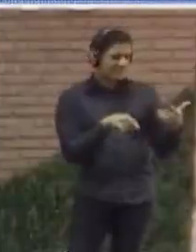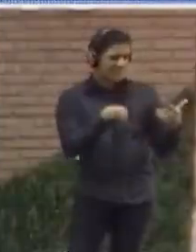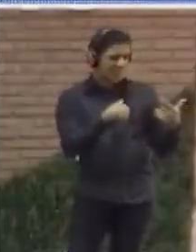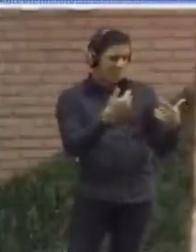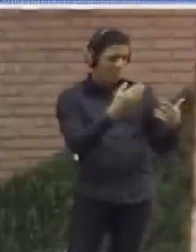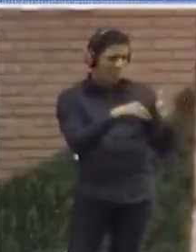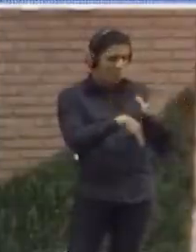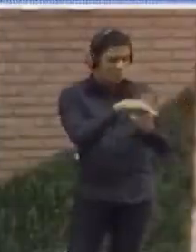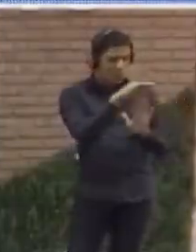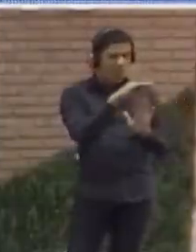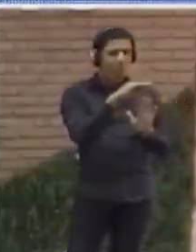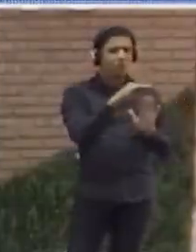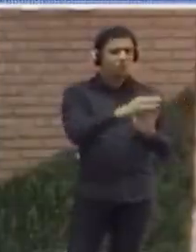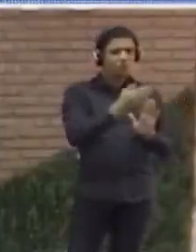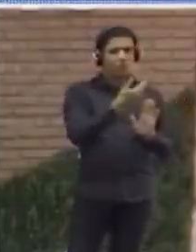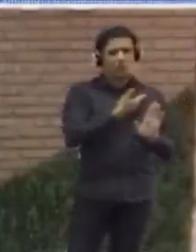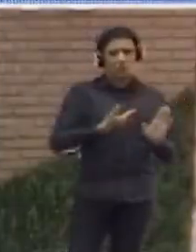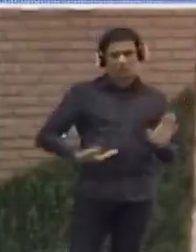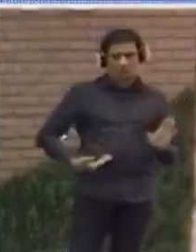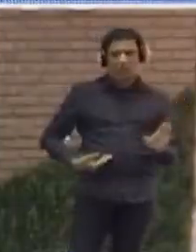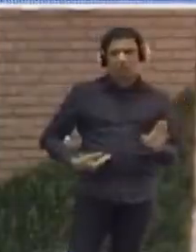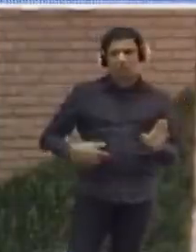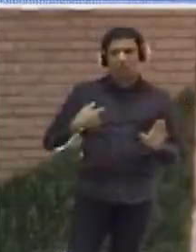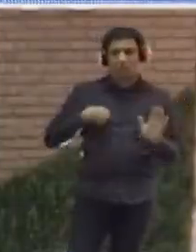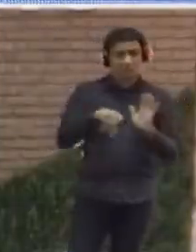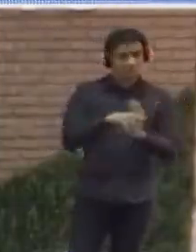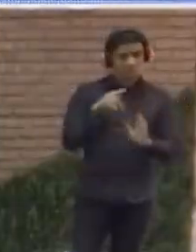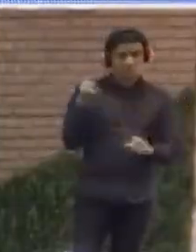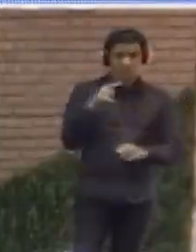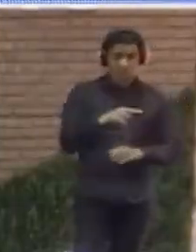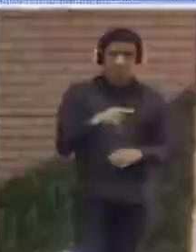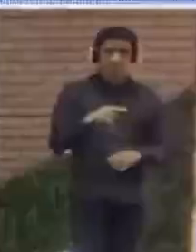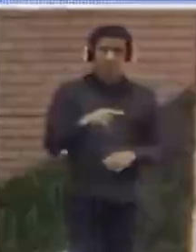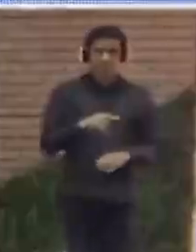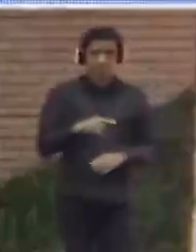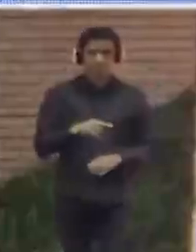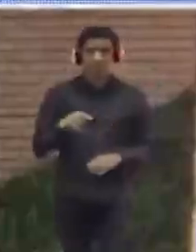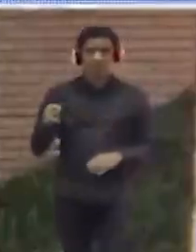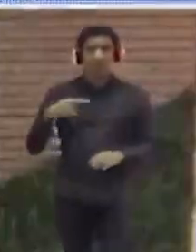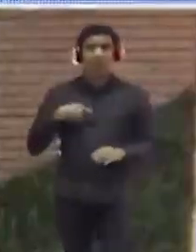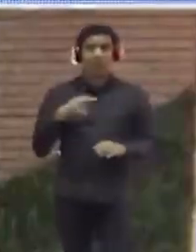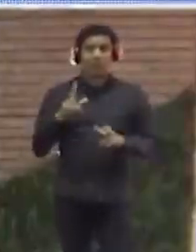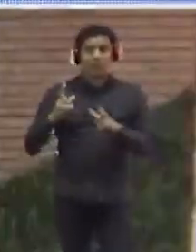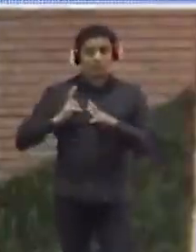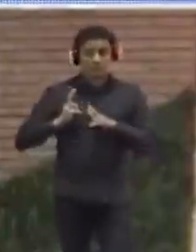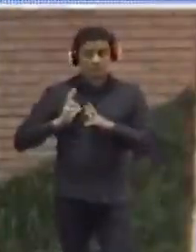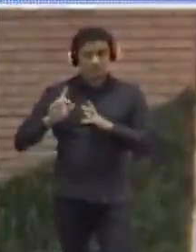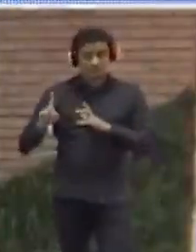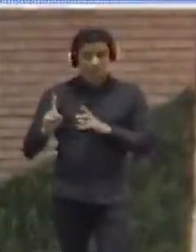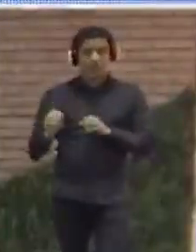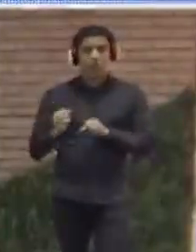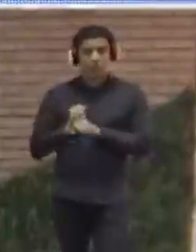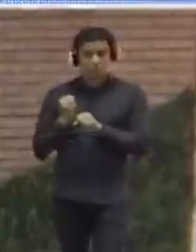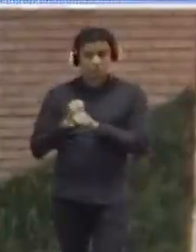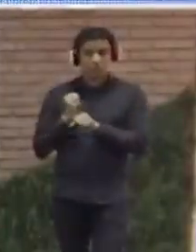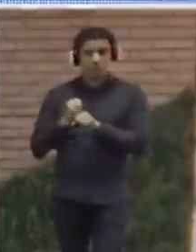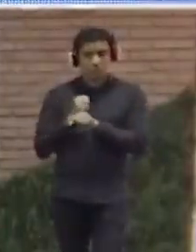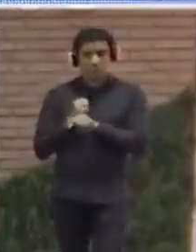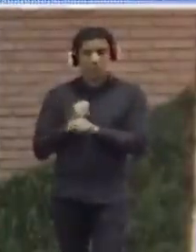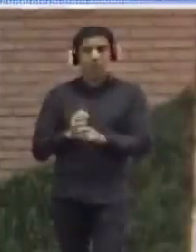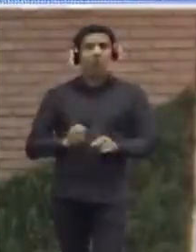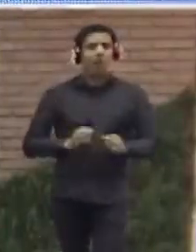exemplo, tem um que chama Share Ownership, o que o governo faz, a iniciativa privada constrói